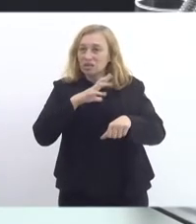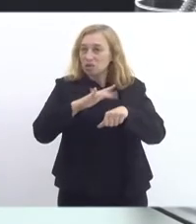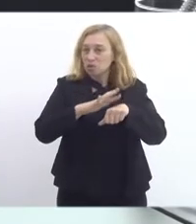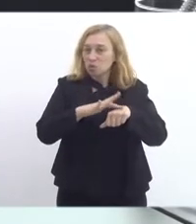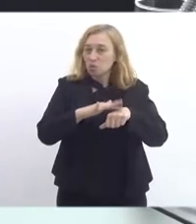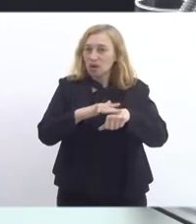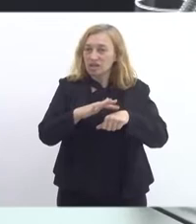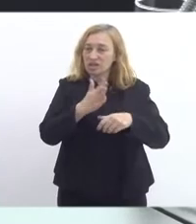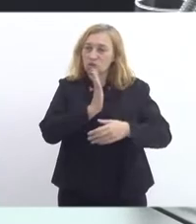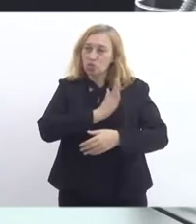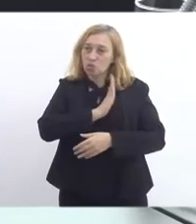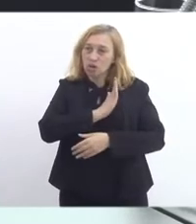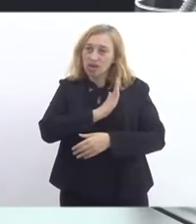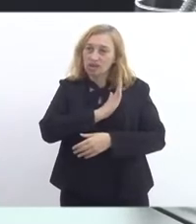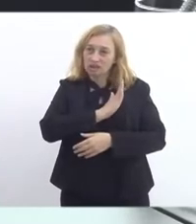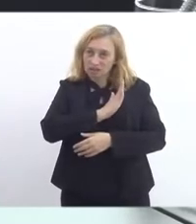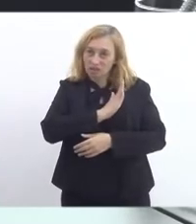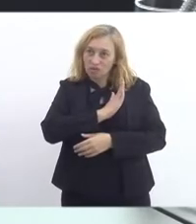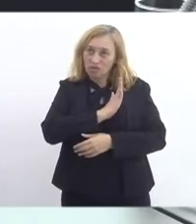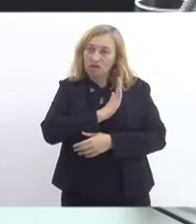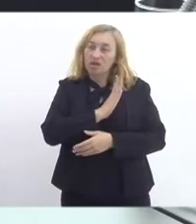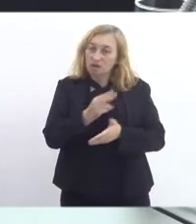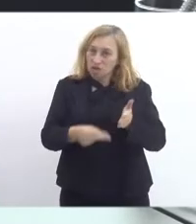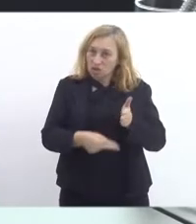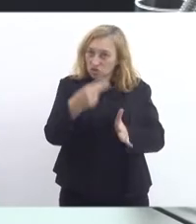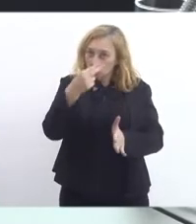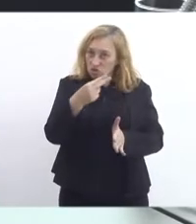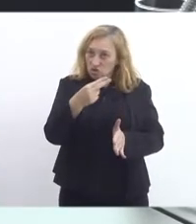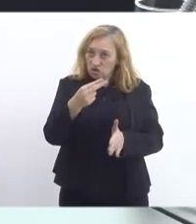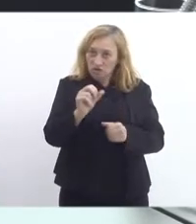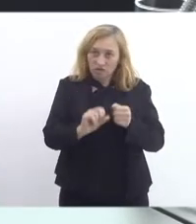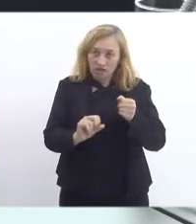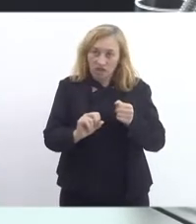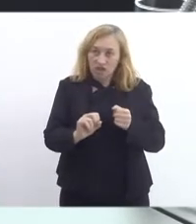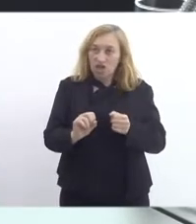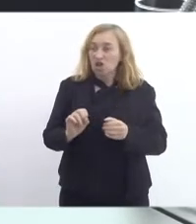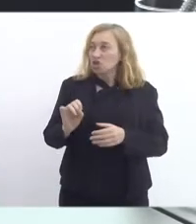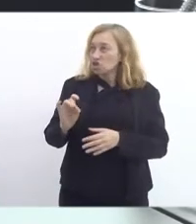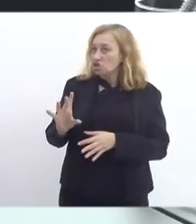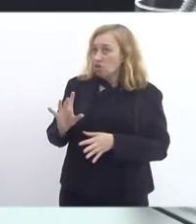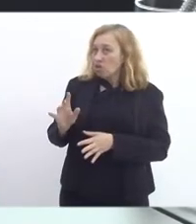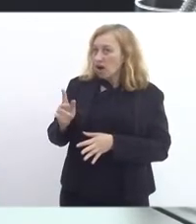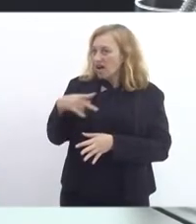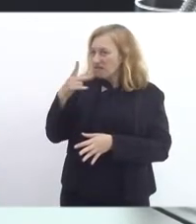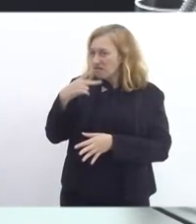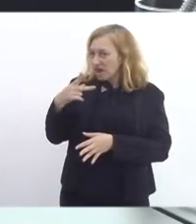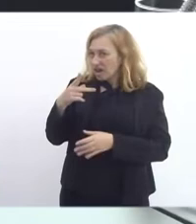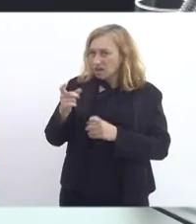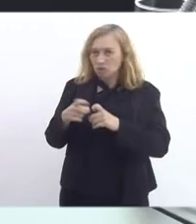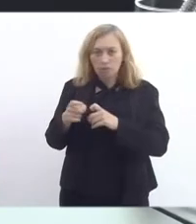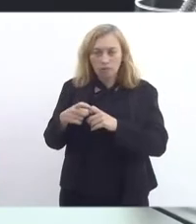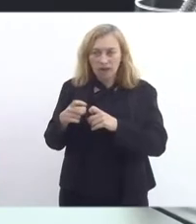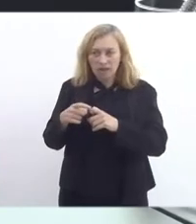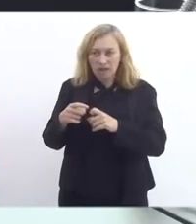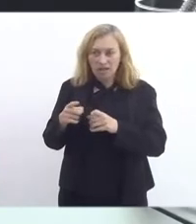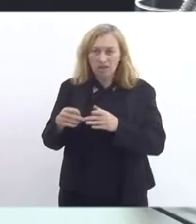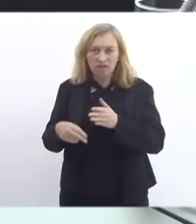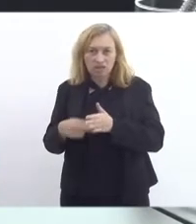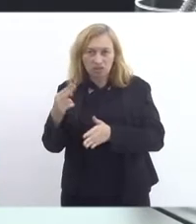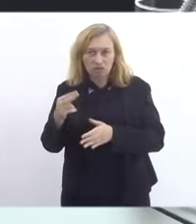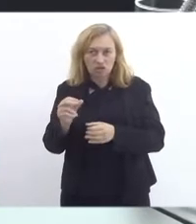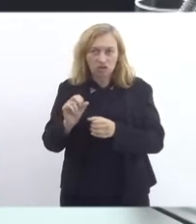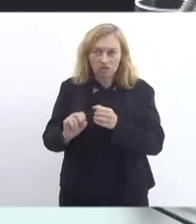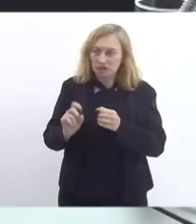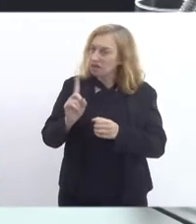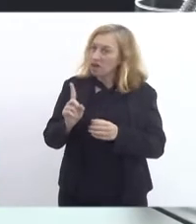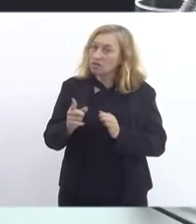não basta, e fez uma cirurgia, não basta o médico dizer que você fez cirurgia. Você vai ter que botar o exame